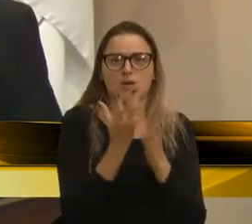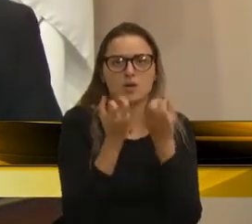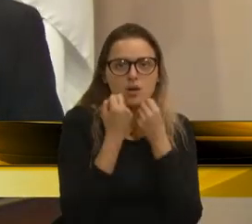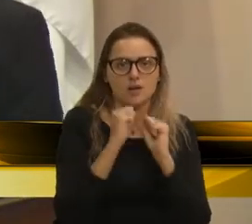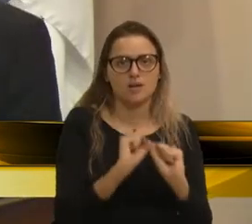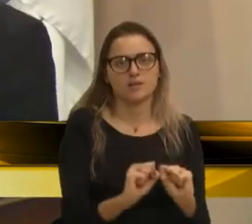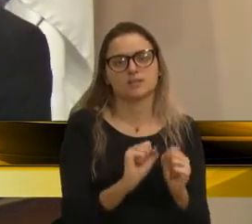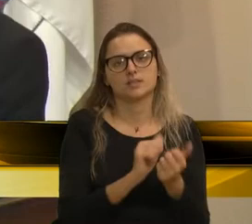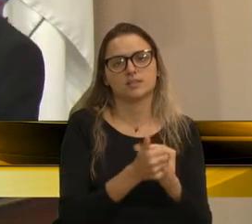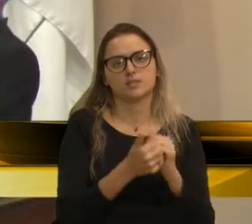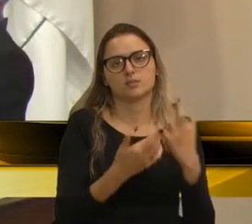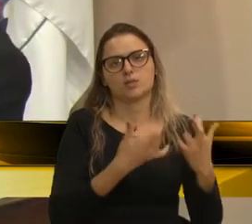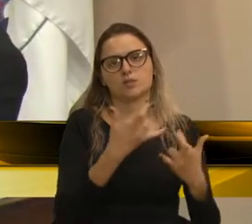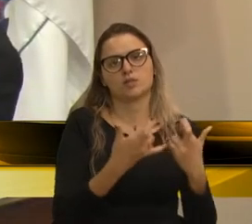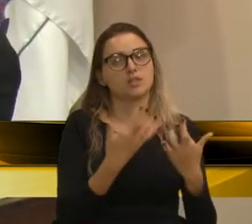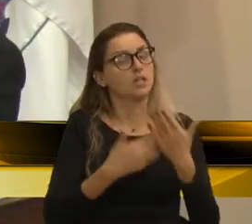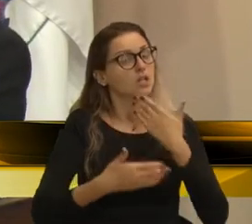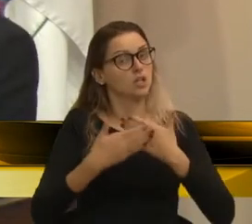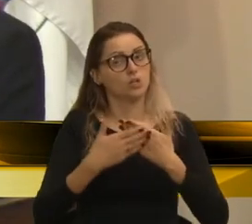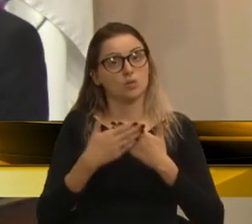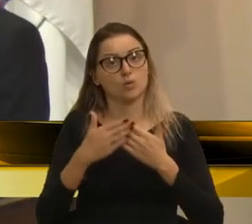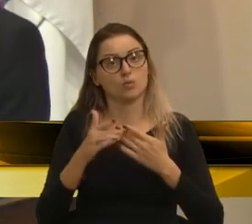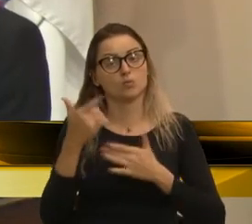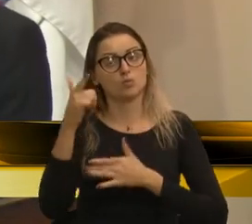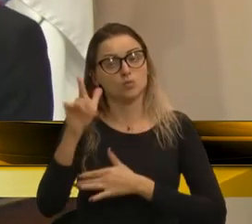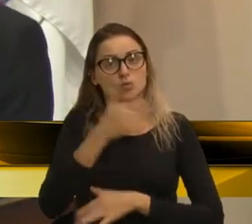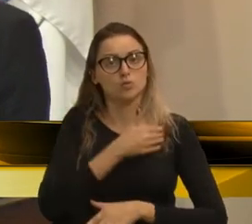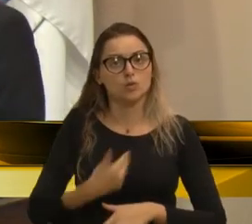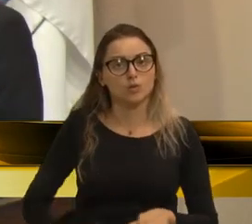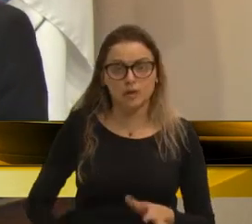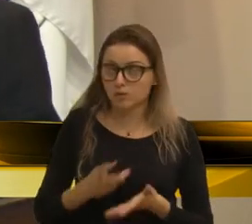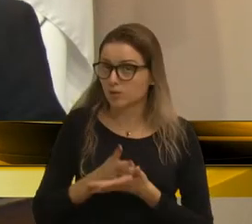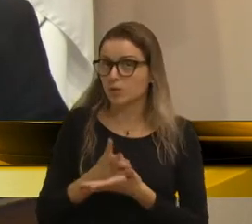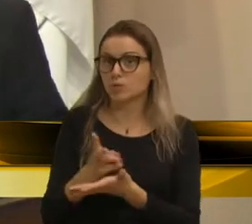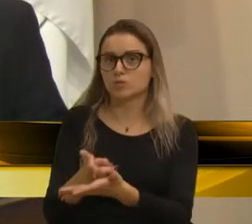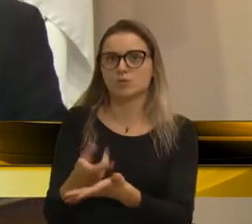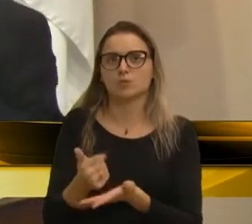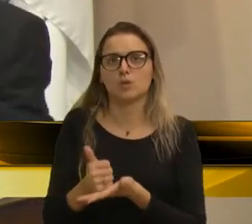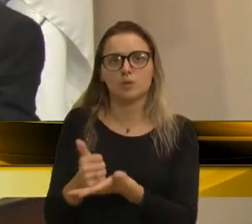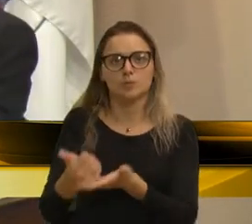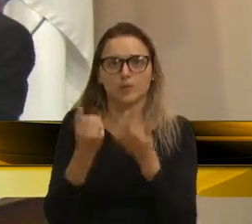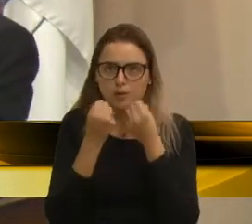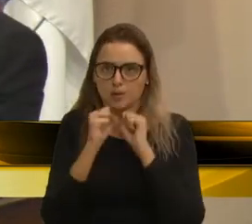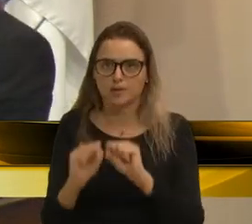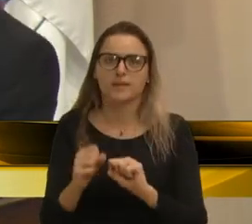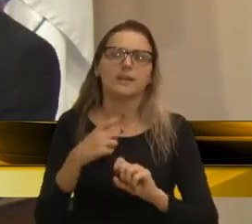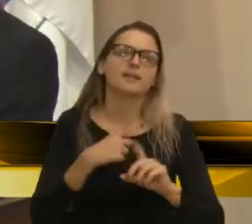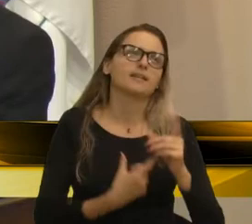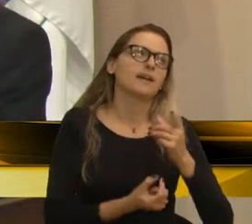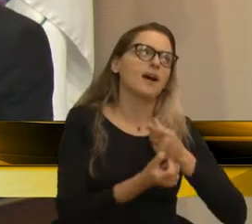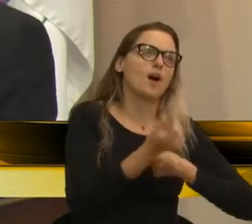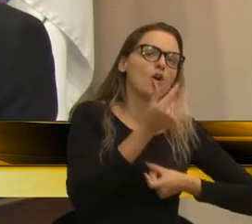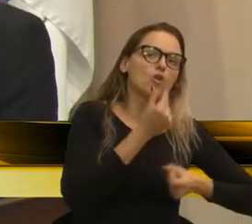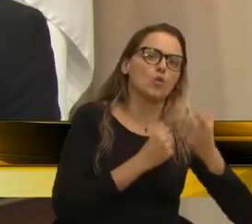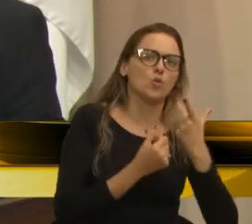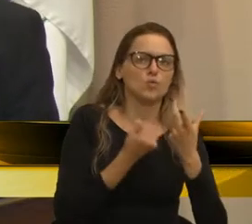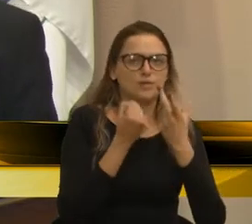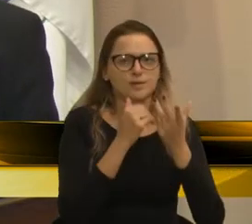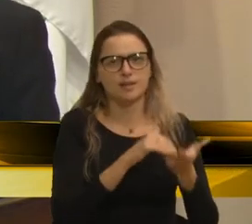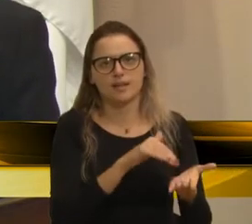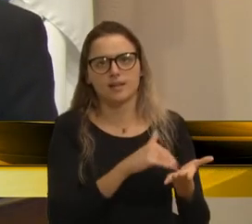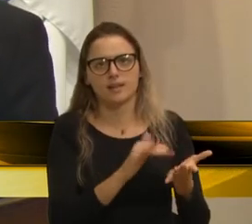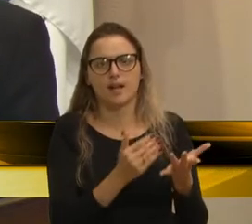Lazer, até os demais governos que mantiveram a secretaria. Mal ou bem, a gente pode questionar a ação de um secretário ou de outro,